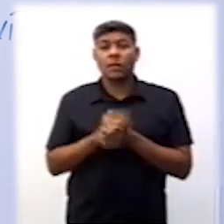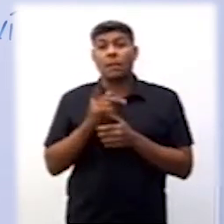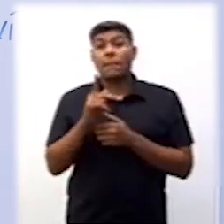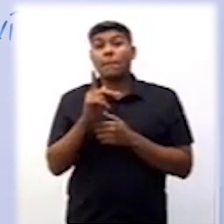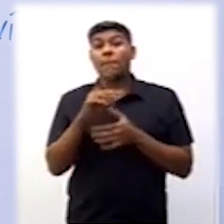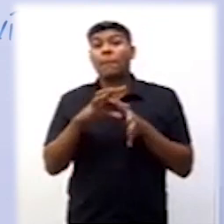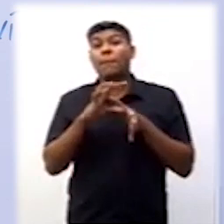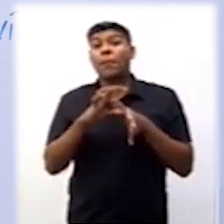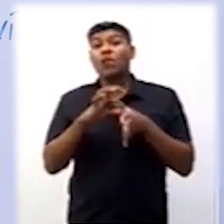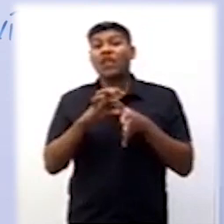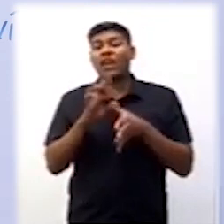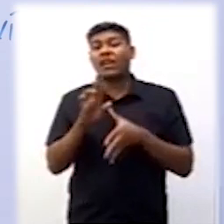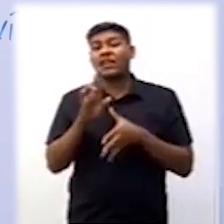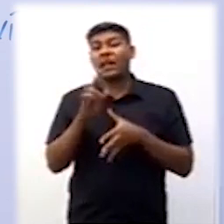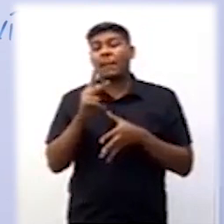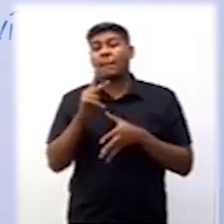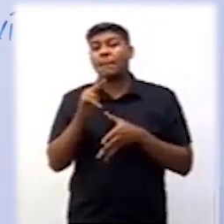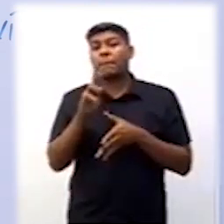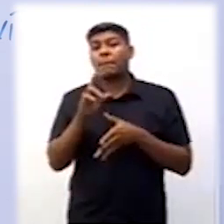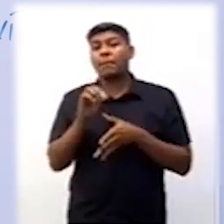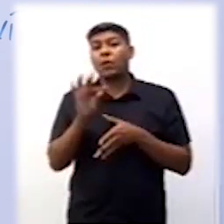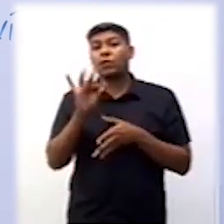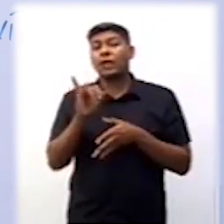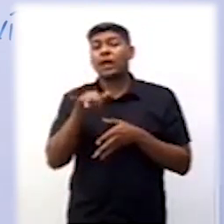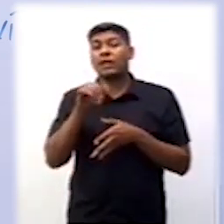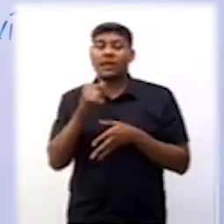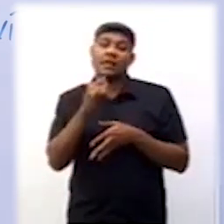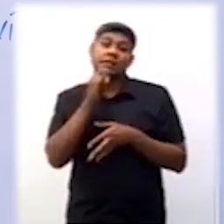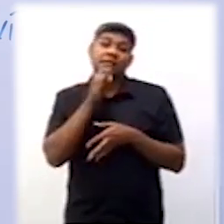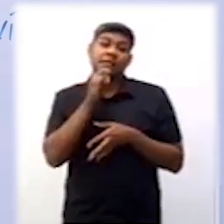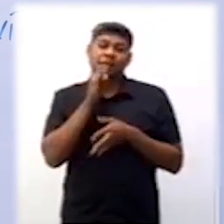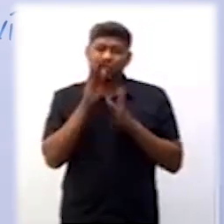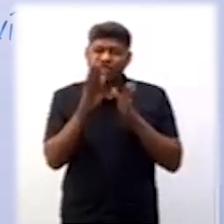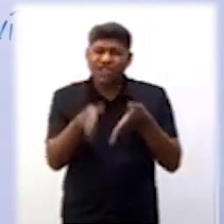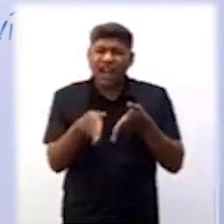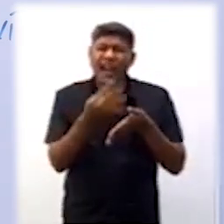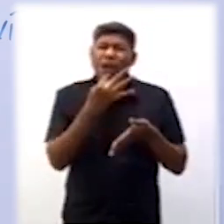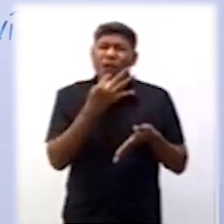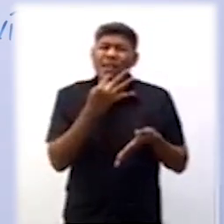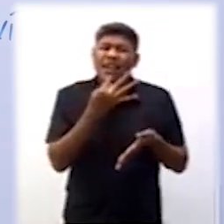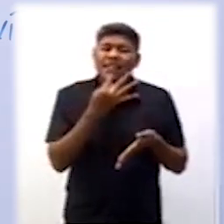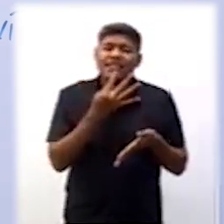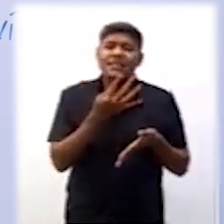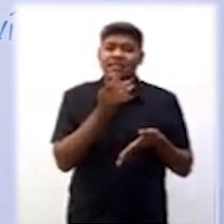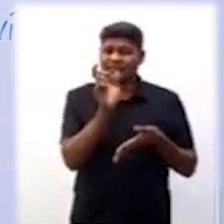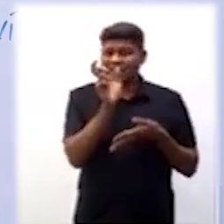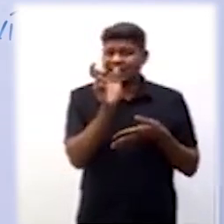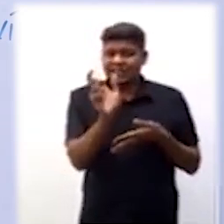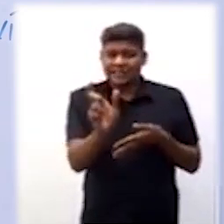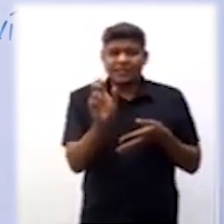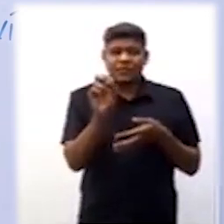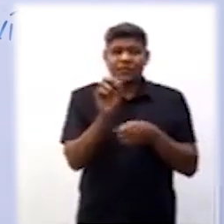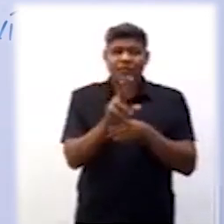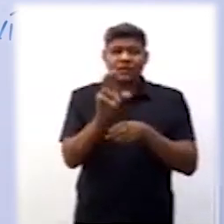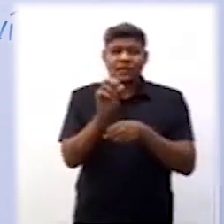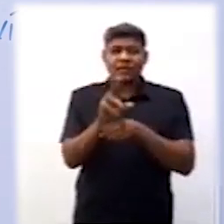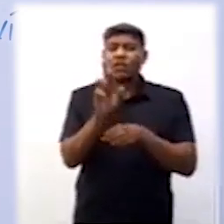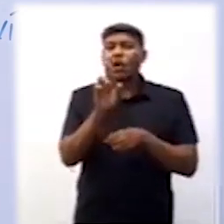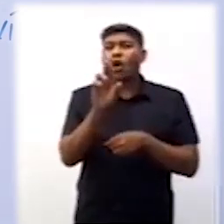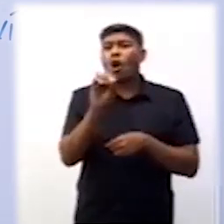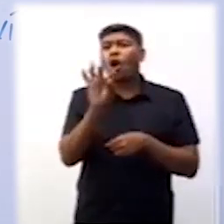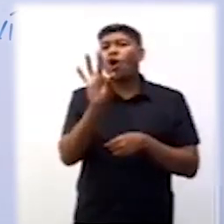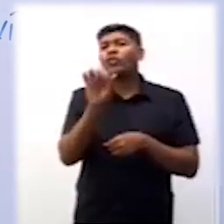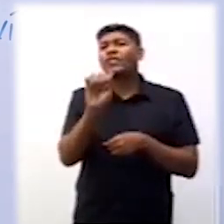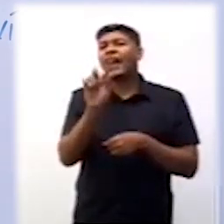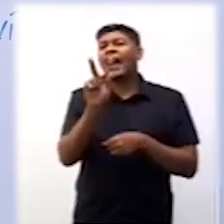proteína. Em toda a cama do mundo. Me dá exemplo aqui, não sei se você já ouviu falar, mas existe um vírus chamado de rotavírus. Já